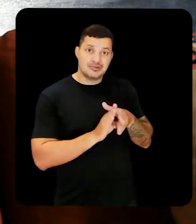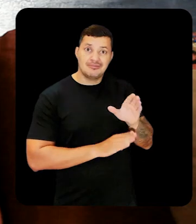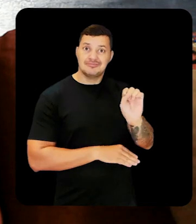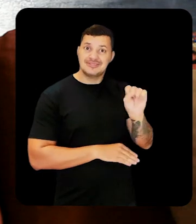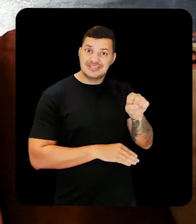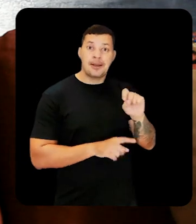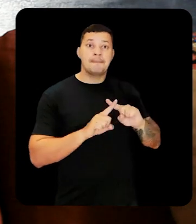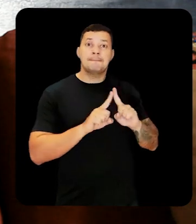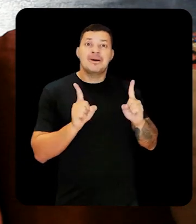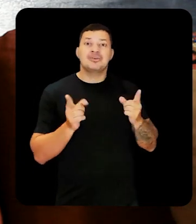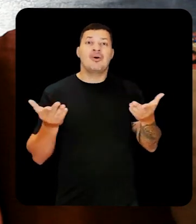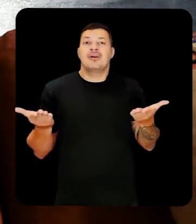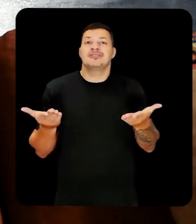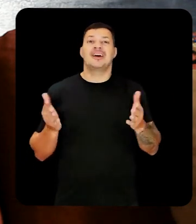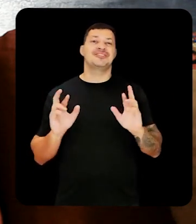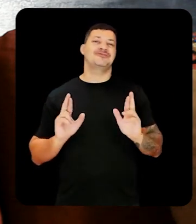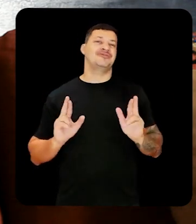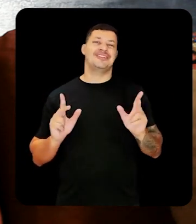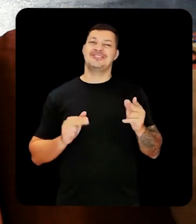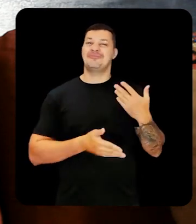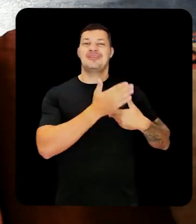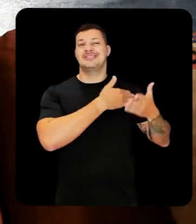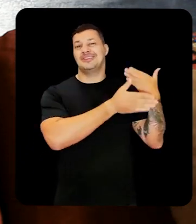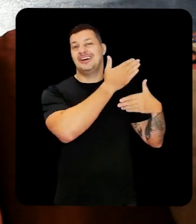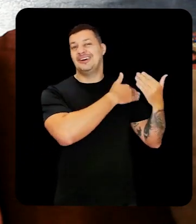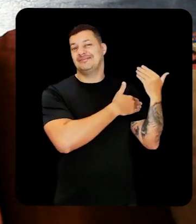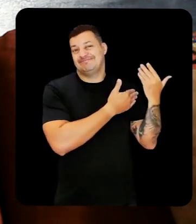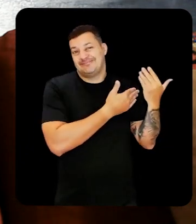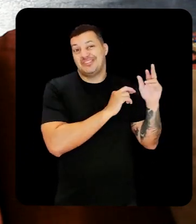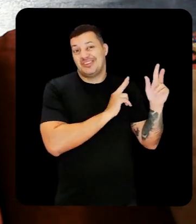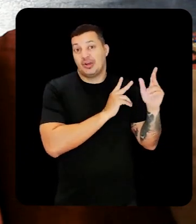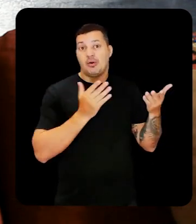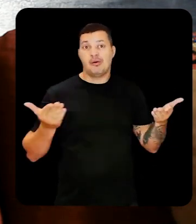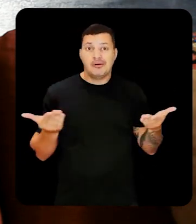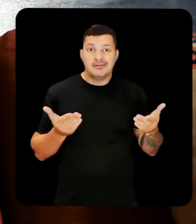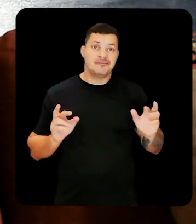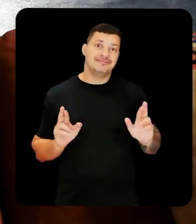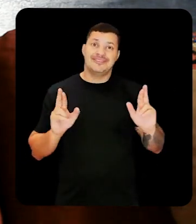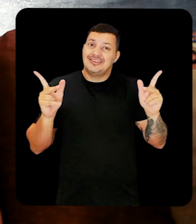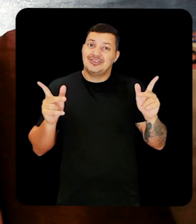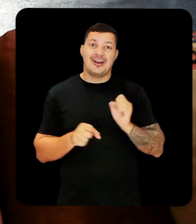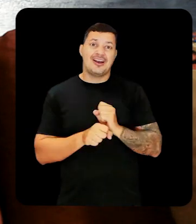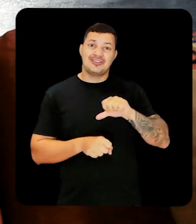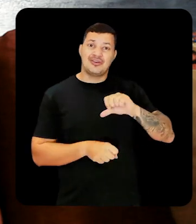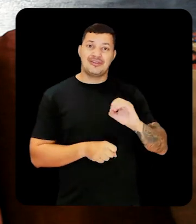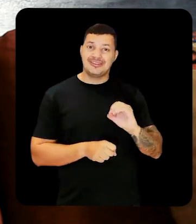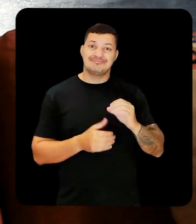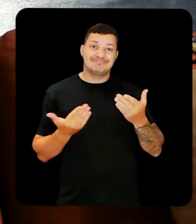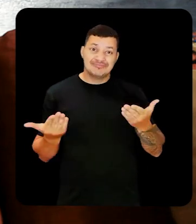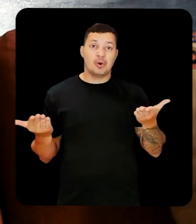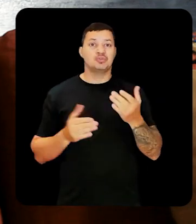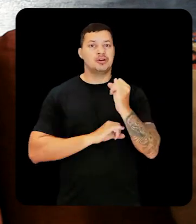dizer que sim. Mas não é mais tão necessário como era na nossa época, assim, anos 90, vamos dizer. Porque a